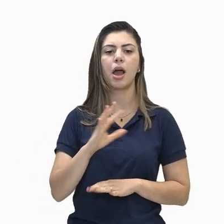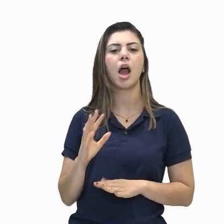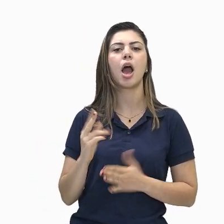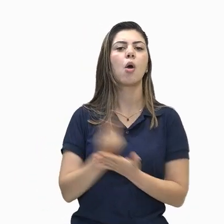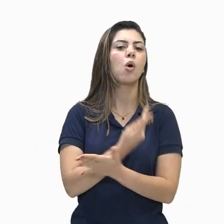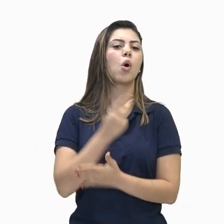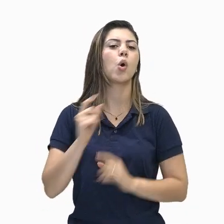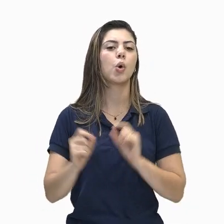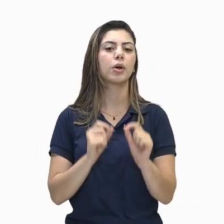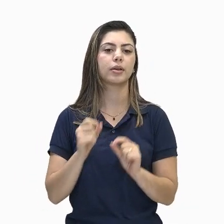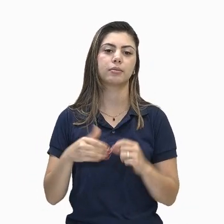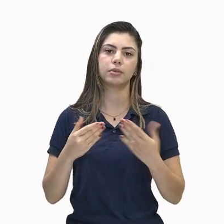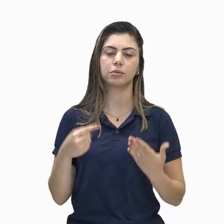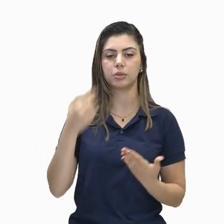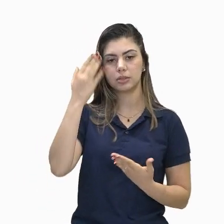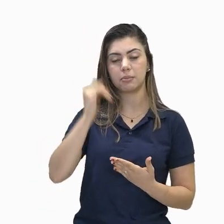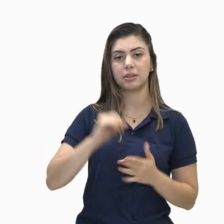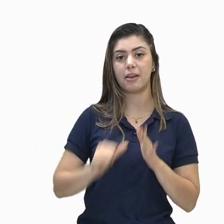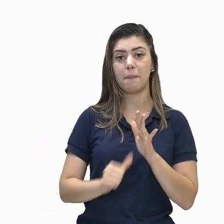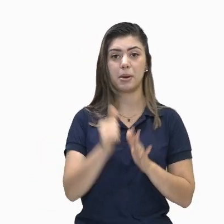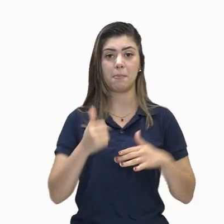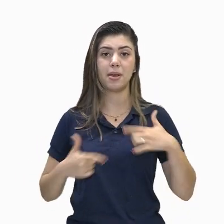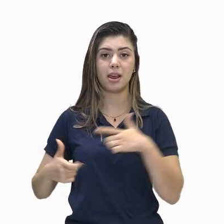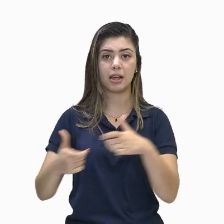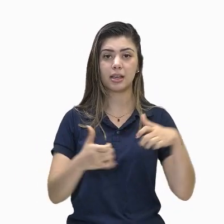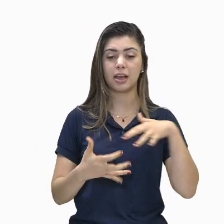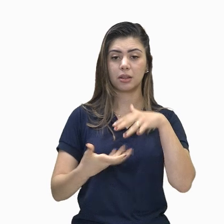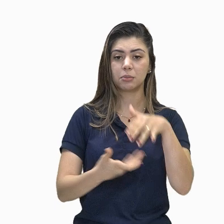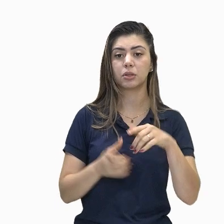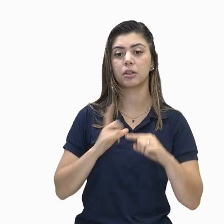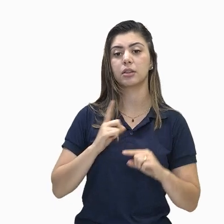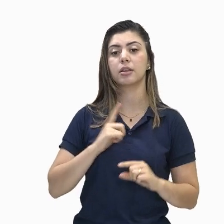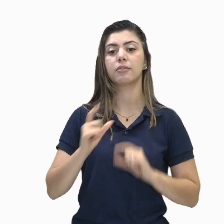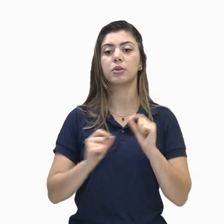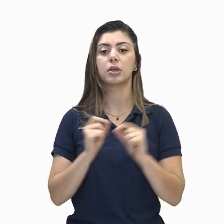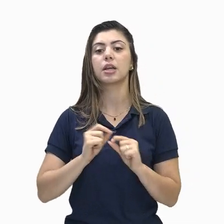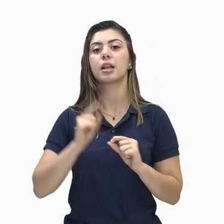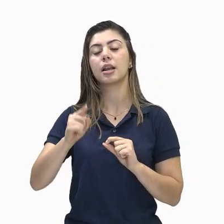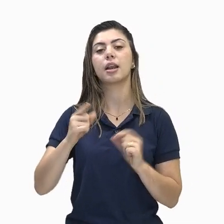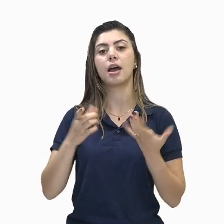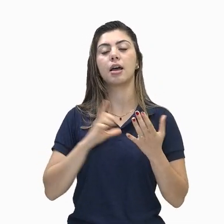Quando houve o fim da Primeira Guerra Mundial, teve a Conferência de Potsdam em